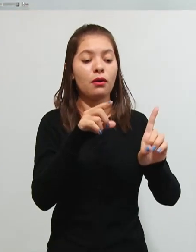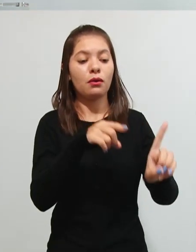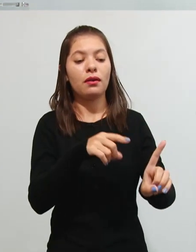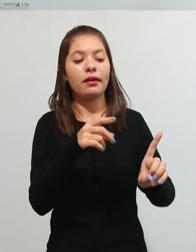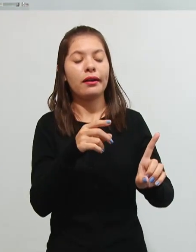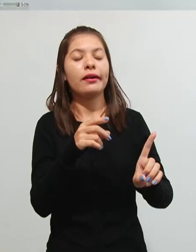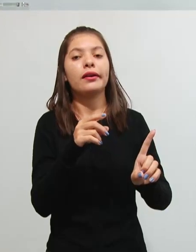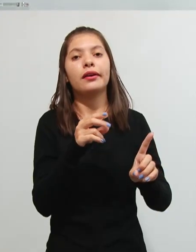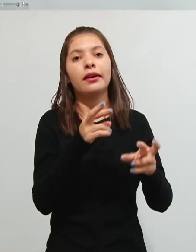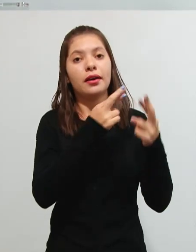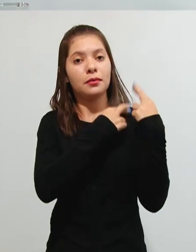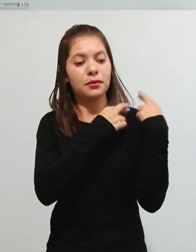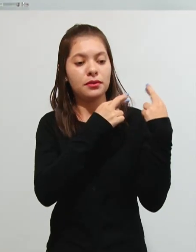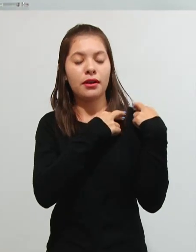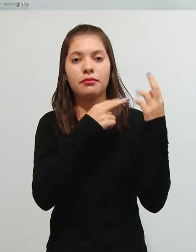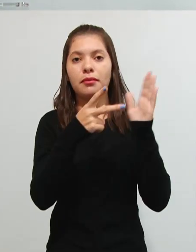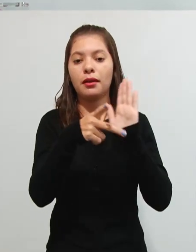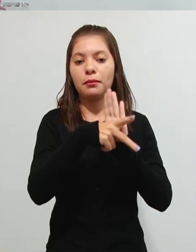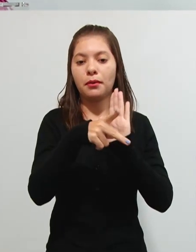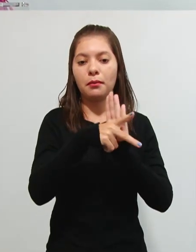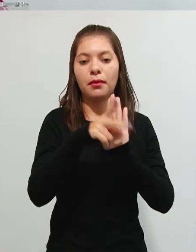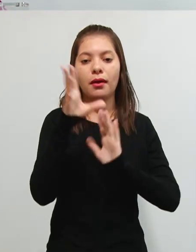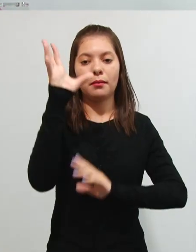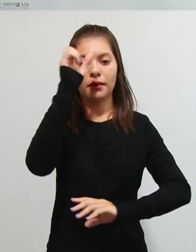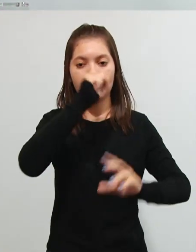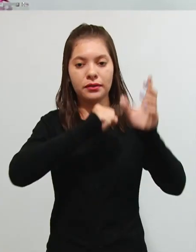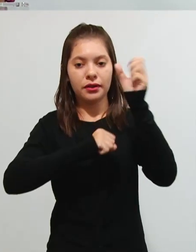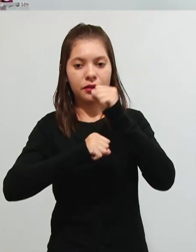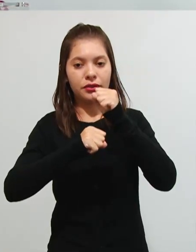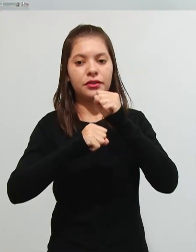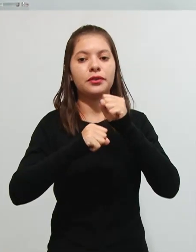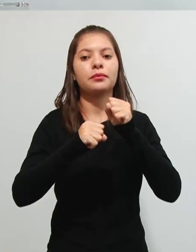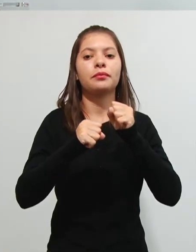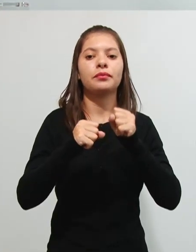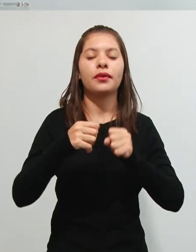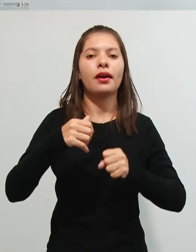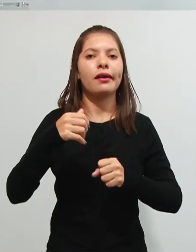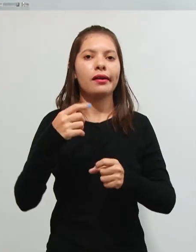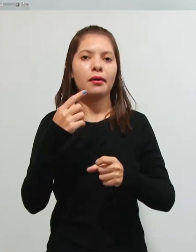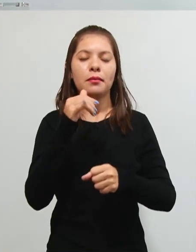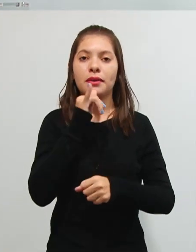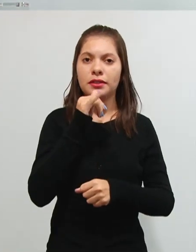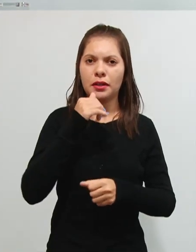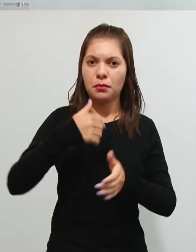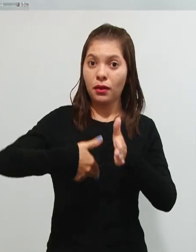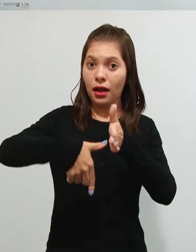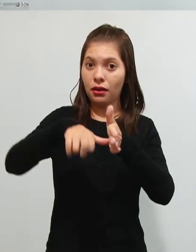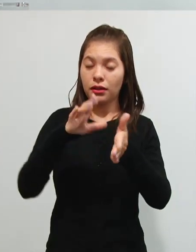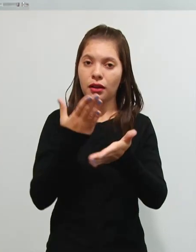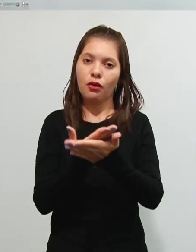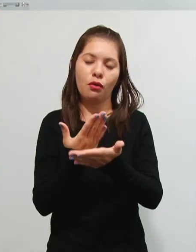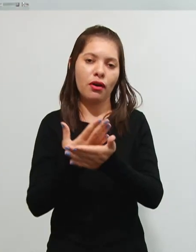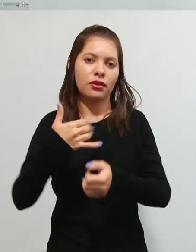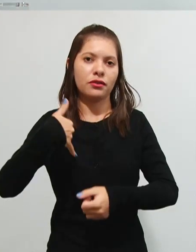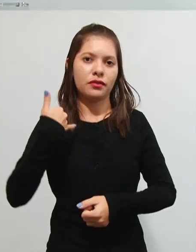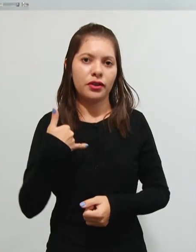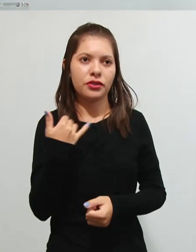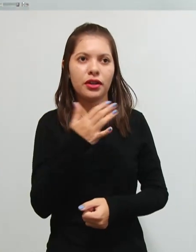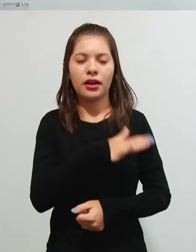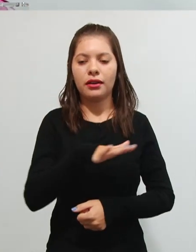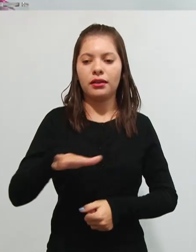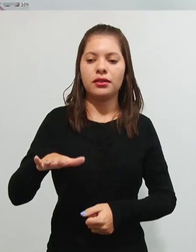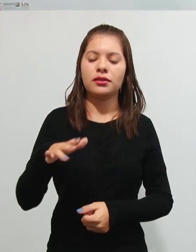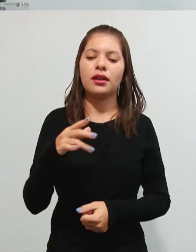aprendizagem, entendendo que, por exemplo, aquela discussão anterior sobre as faixas etárias que já fizemos, né, que uma criança não teria